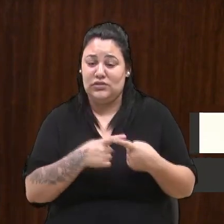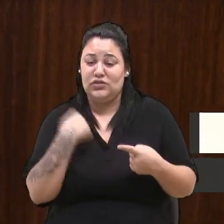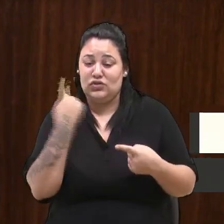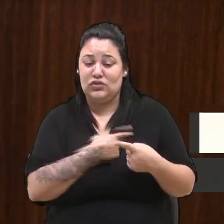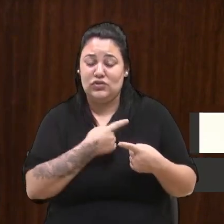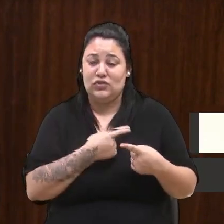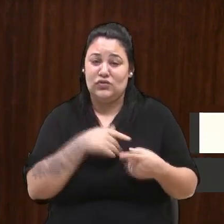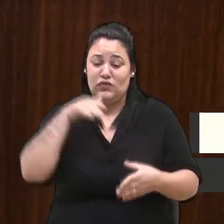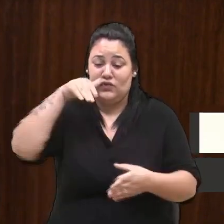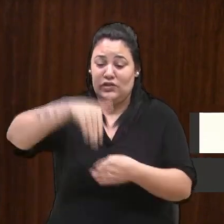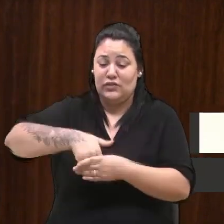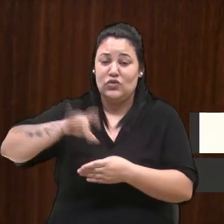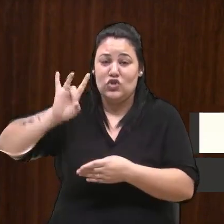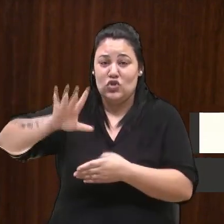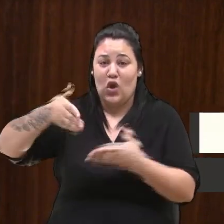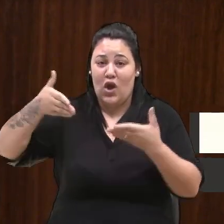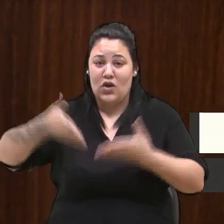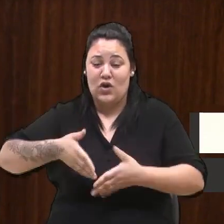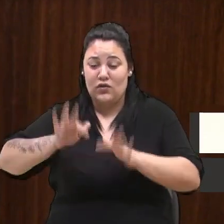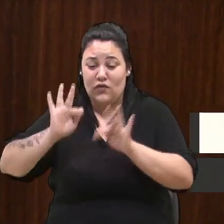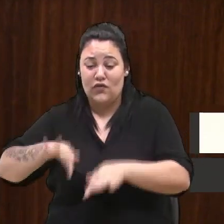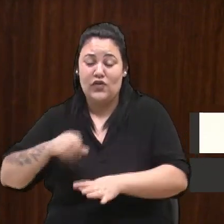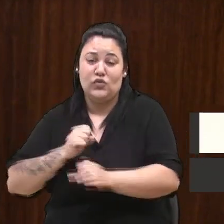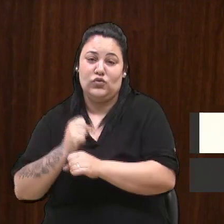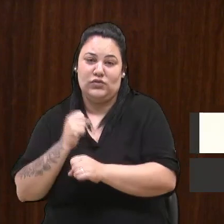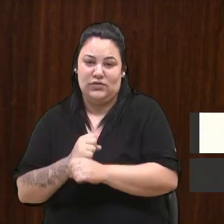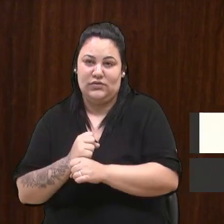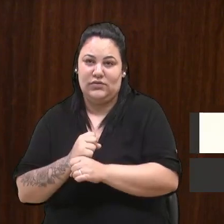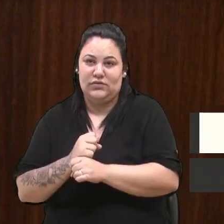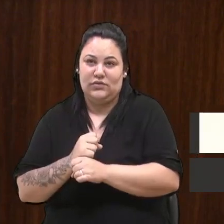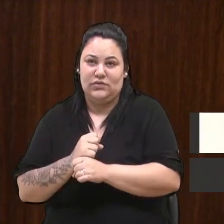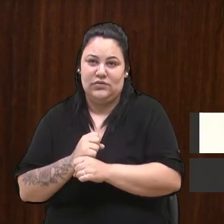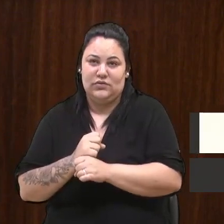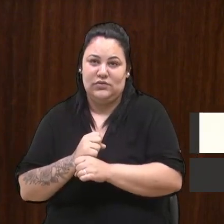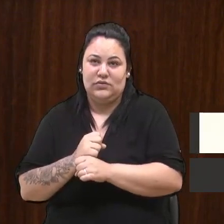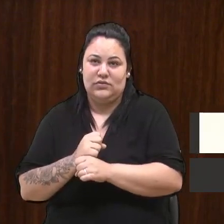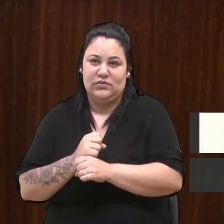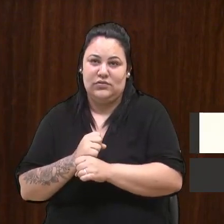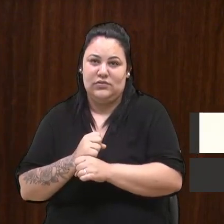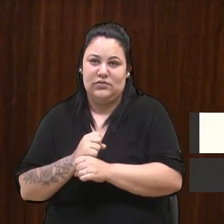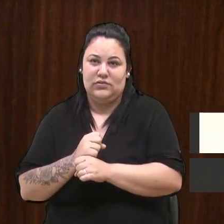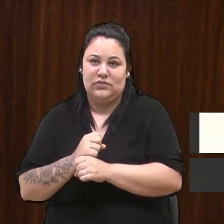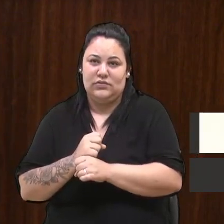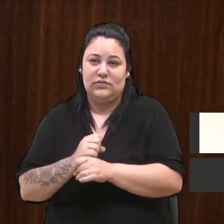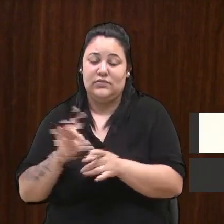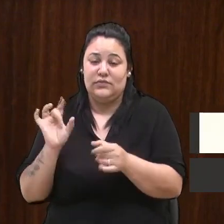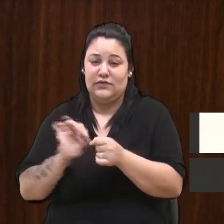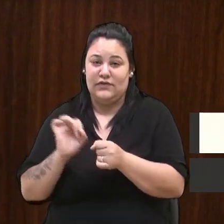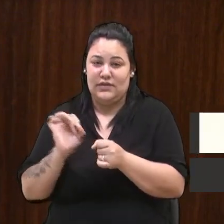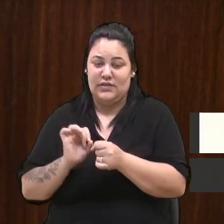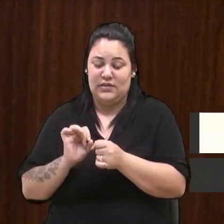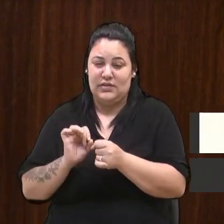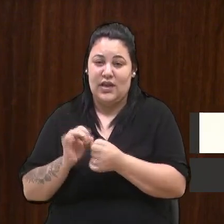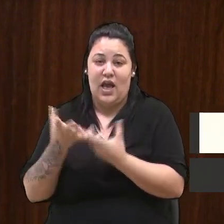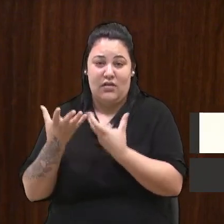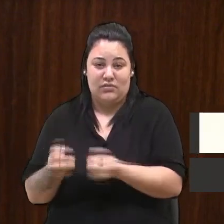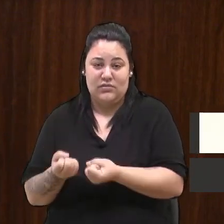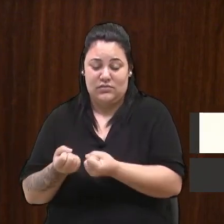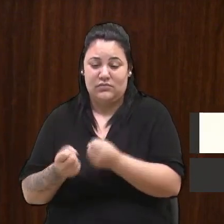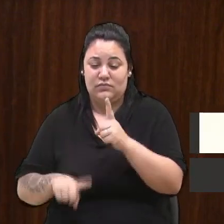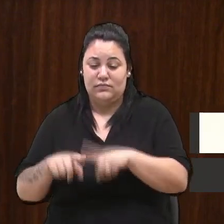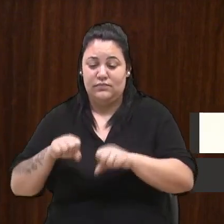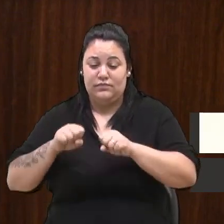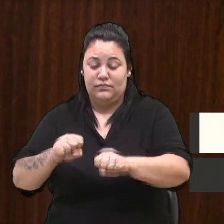apenas agora, no final do ano, a concessão para o mercado público se dá pelo fato